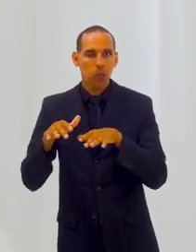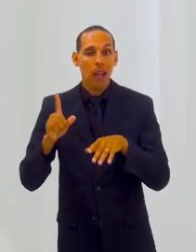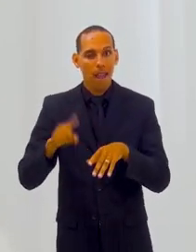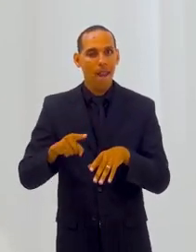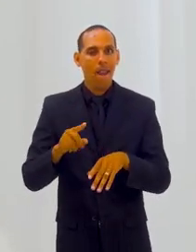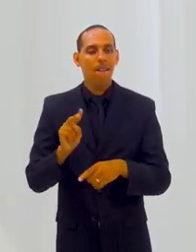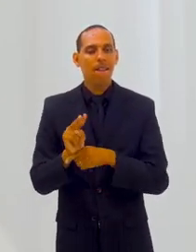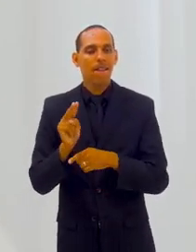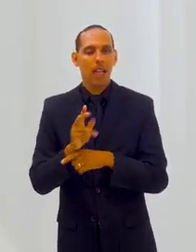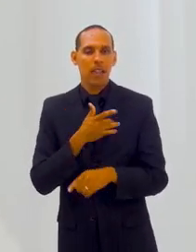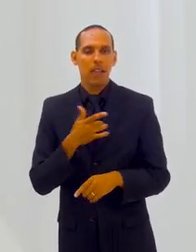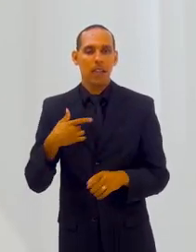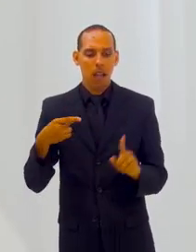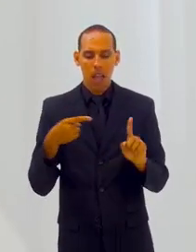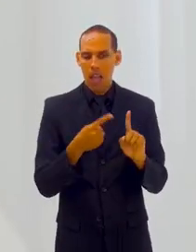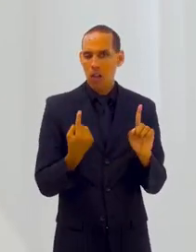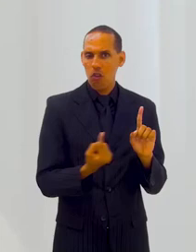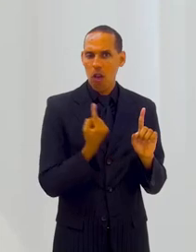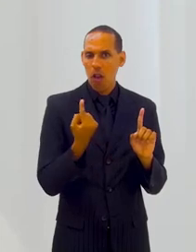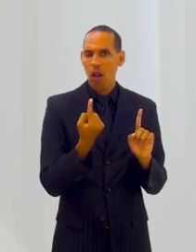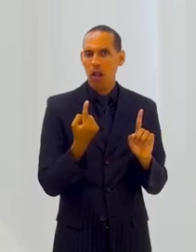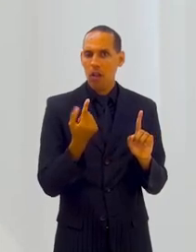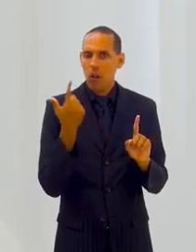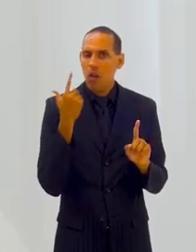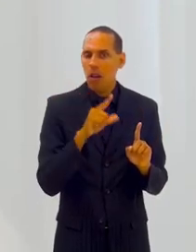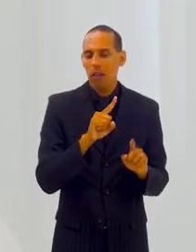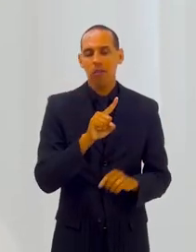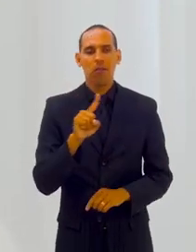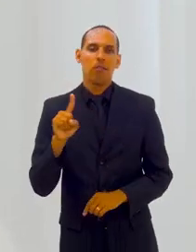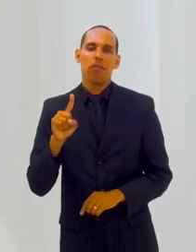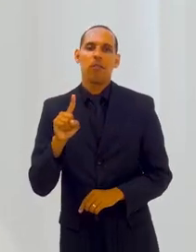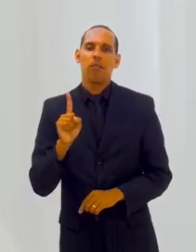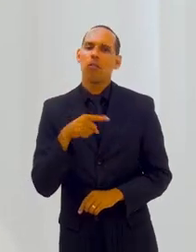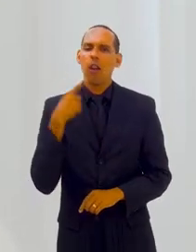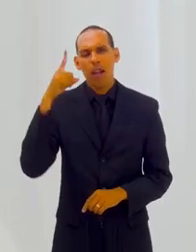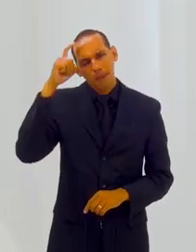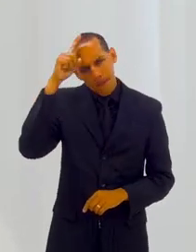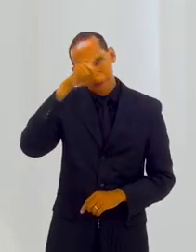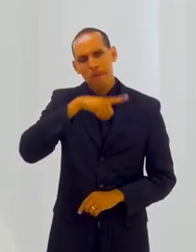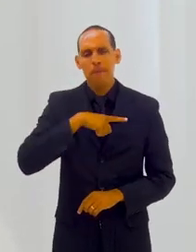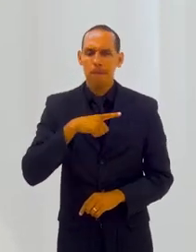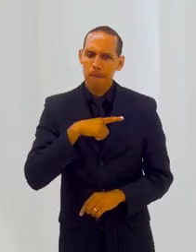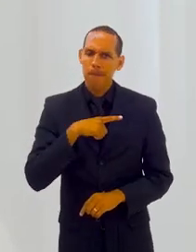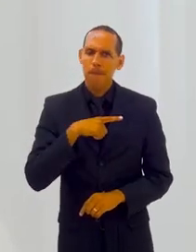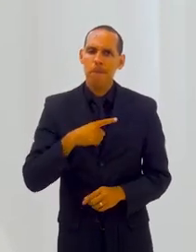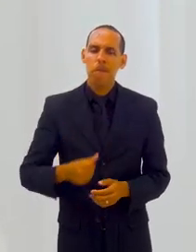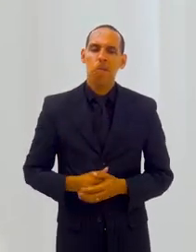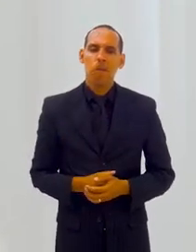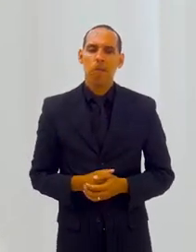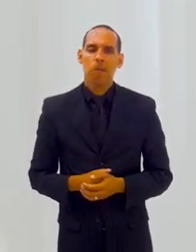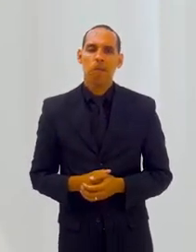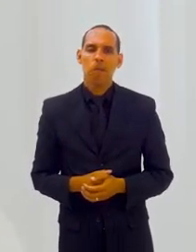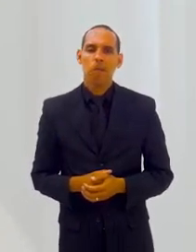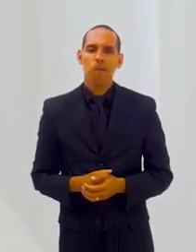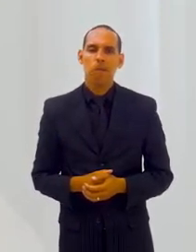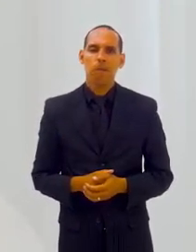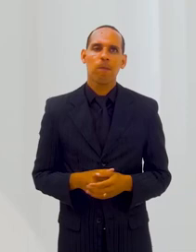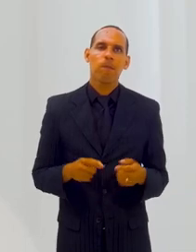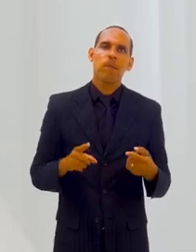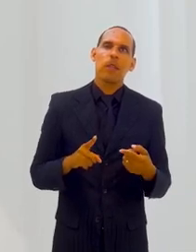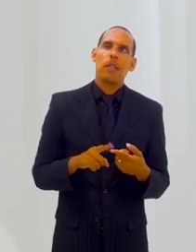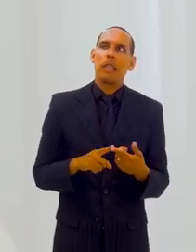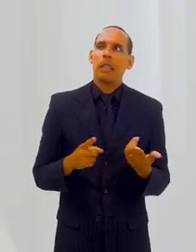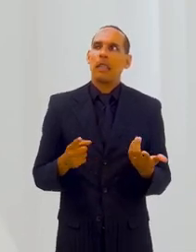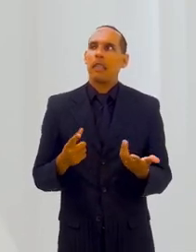defesa sanitária, né? Nós temos algumas dificuldades, tanto no campo